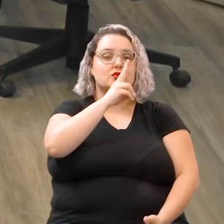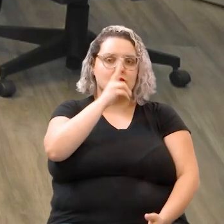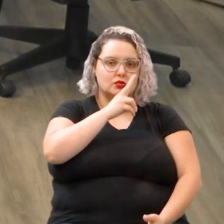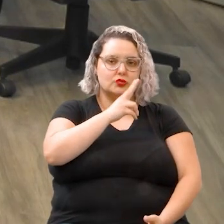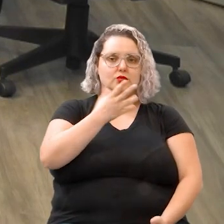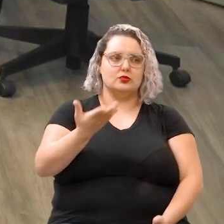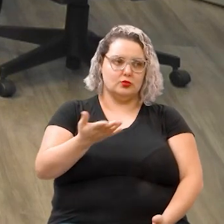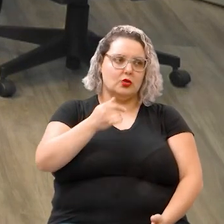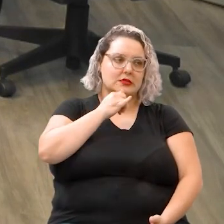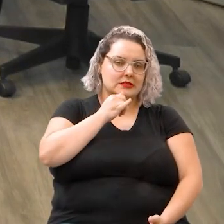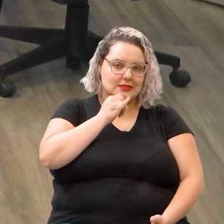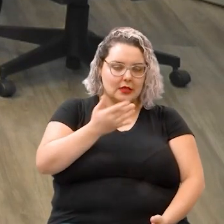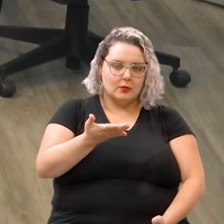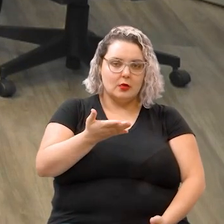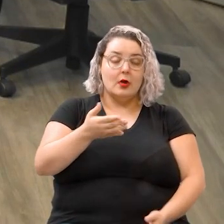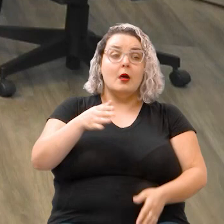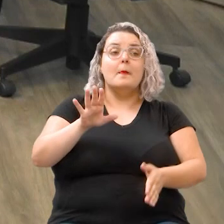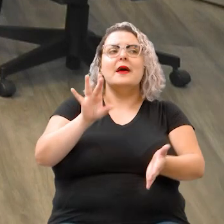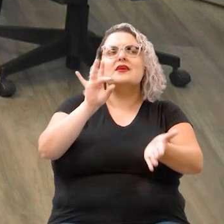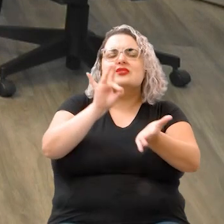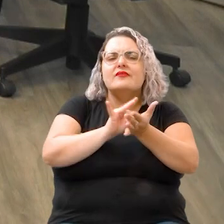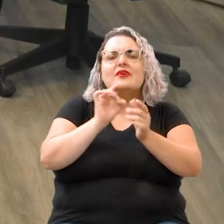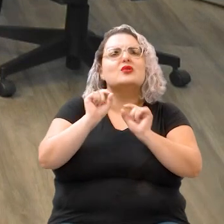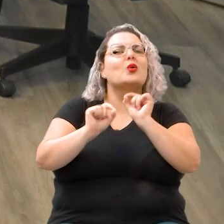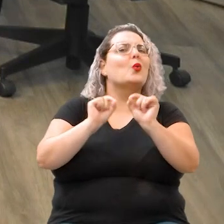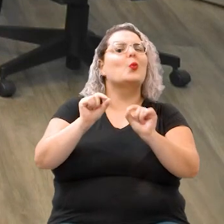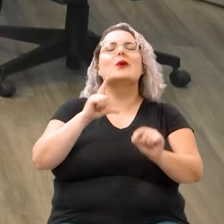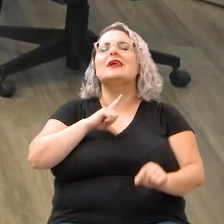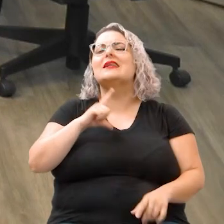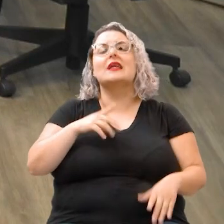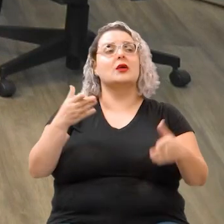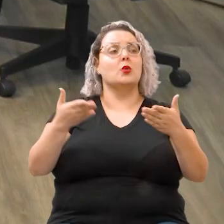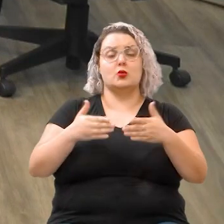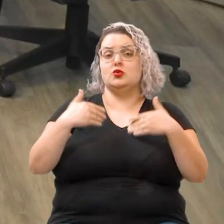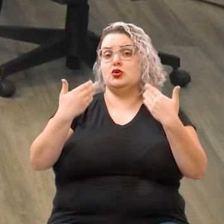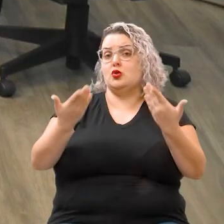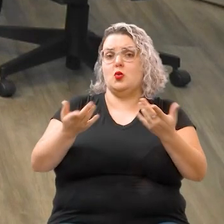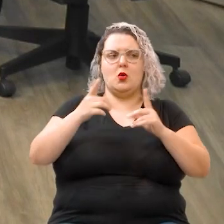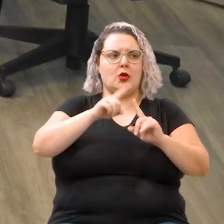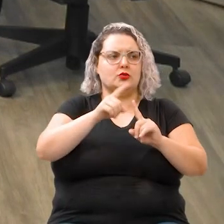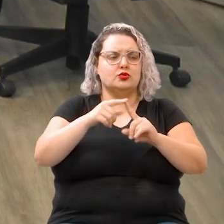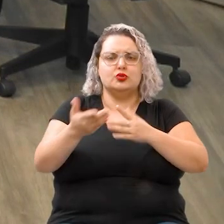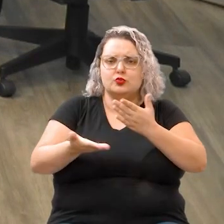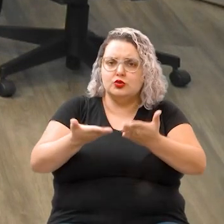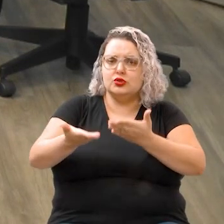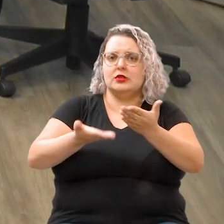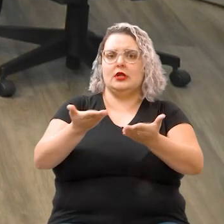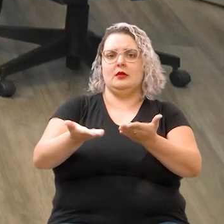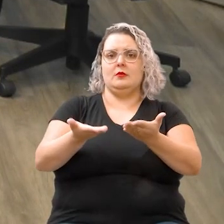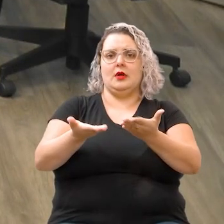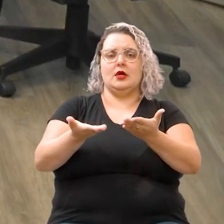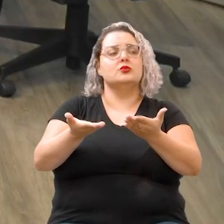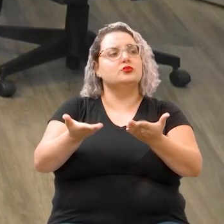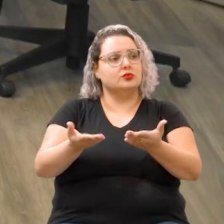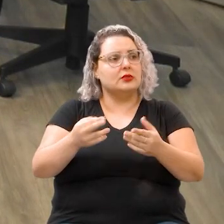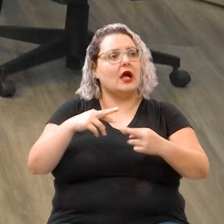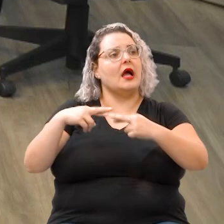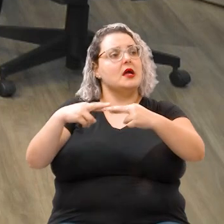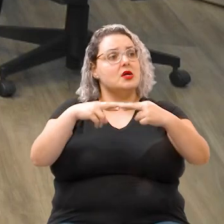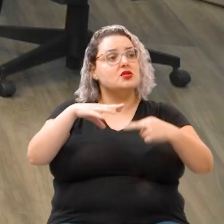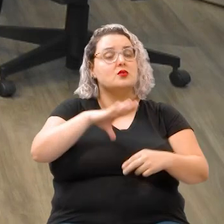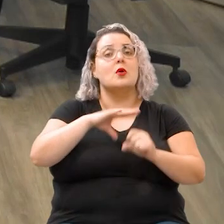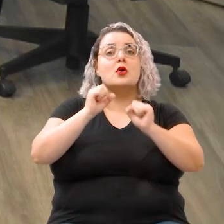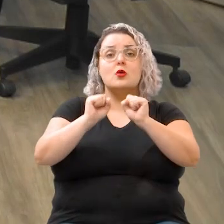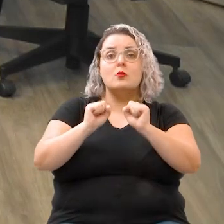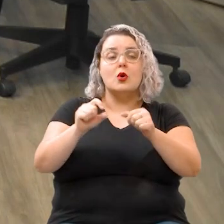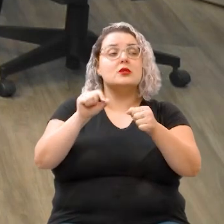urgência e emergência. Mas, de fato, o que existe hoje e quais os tipos de tratamentos através da rede municipal que